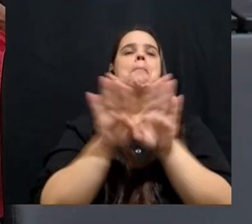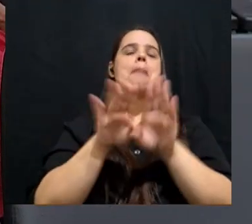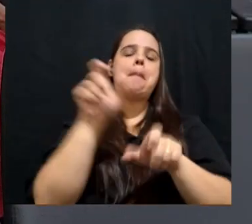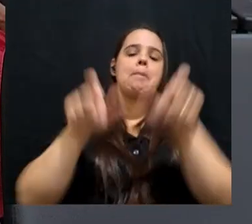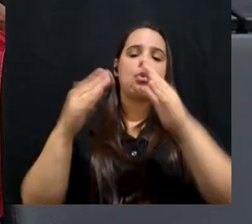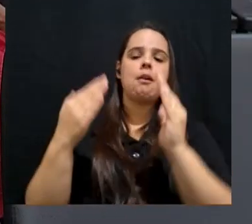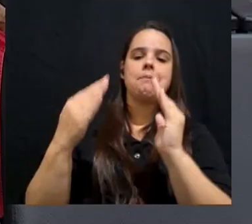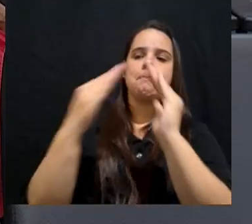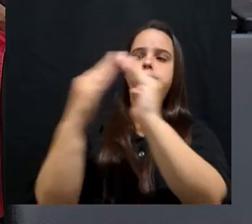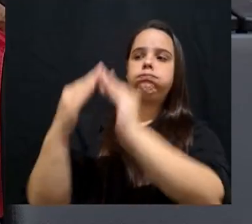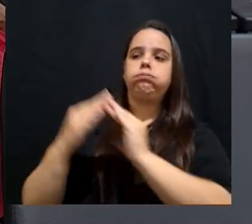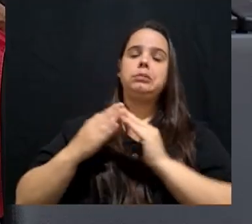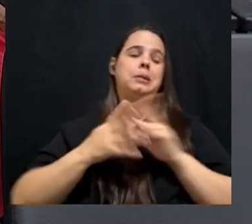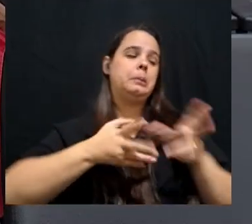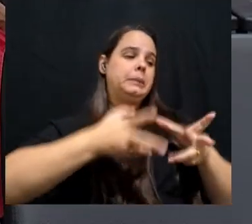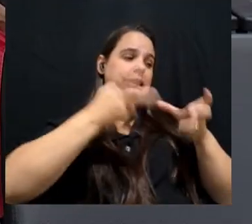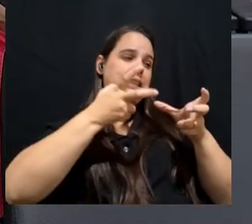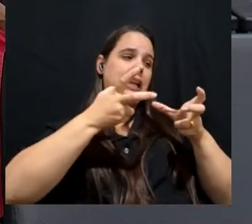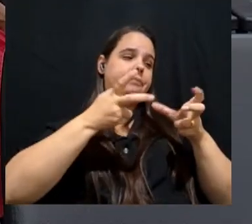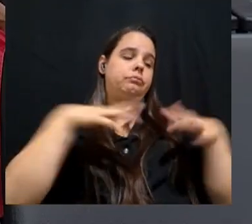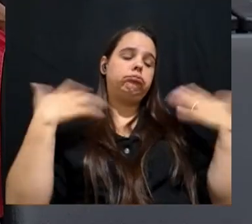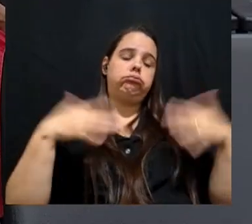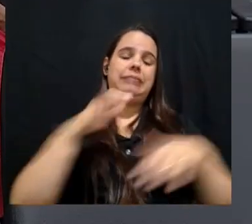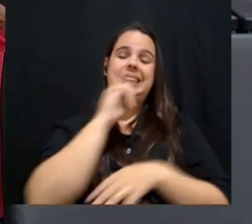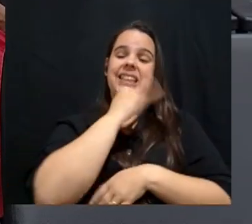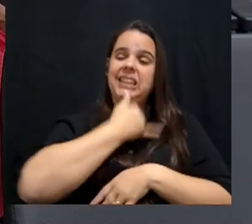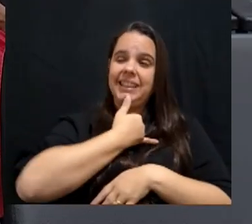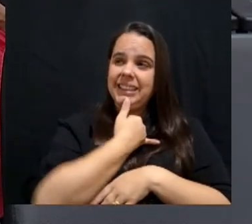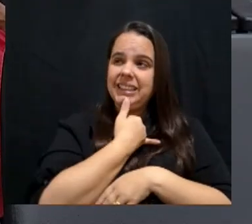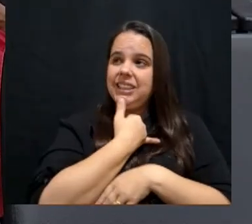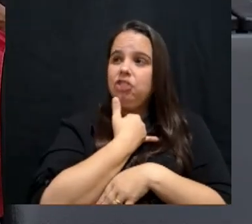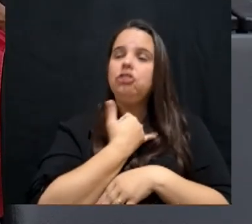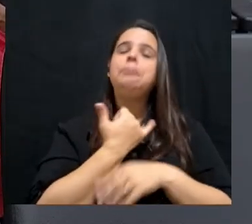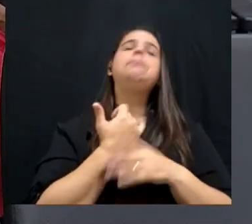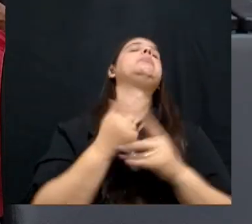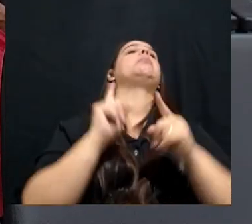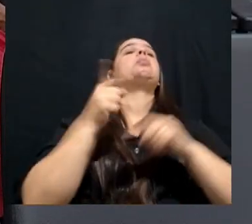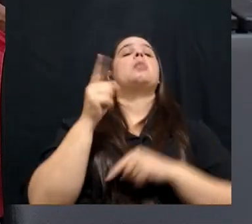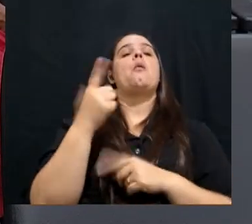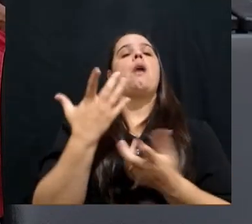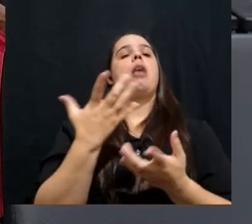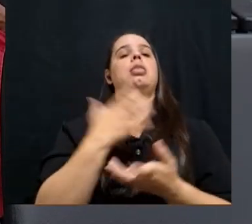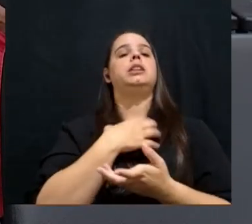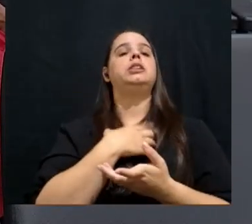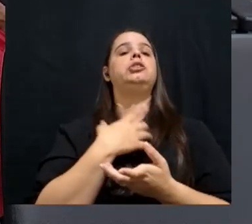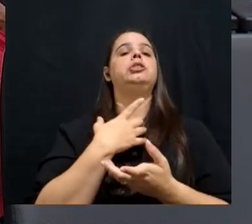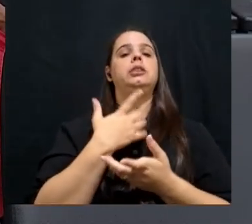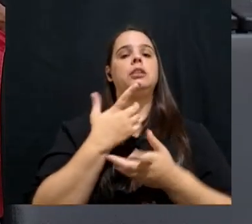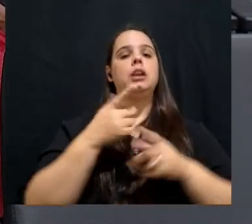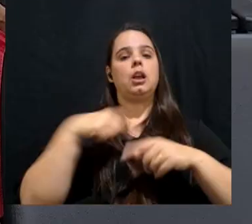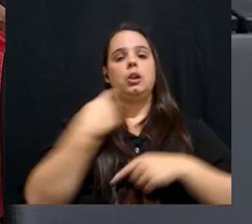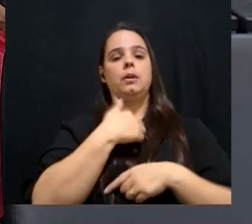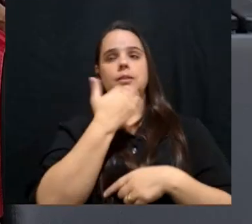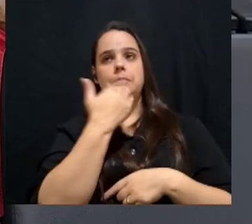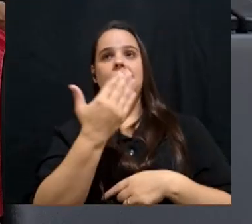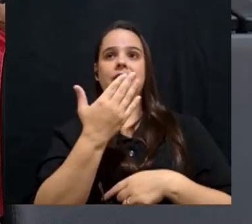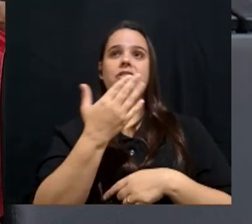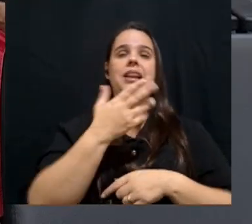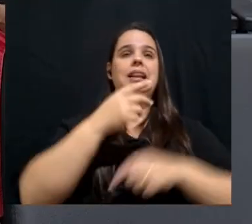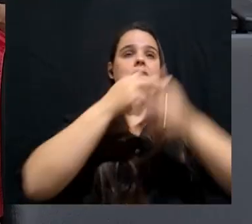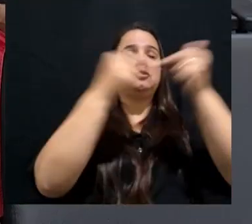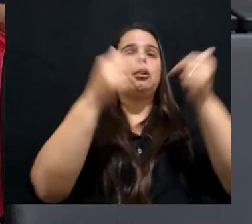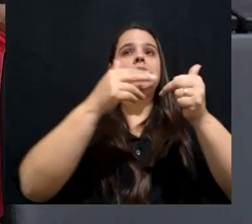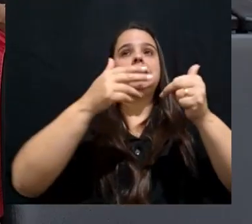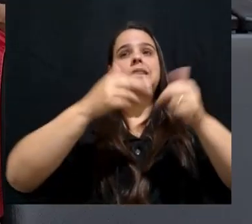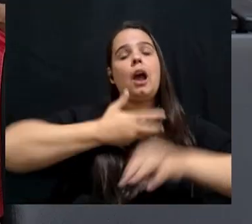situação triste também. Então é nesse sentido que é para acelerar um pouquinho mais também, né? É verdade. As obras. E tem